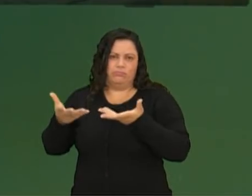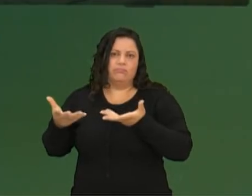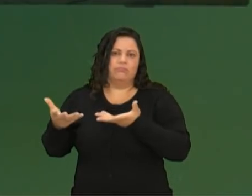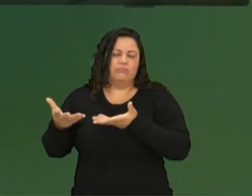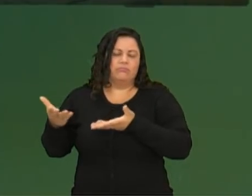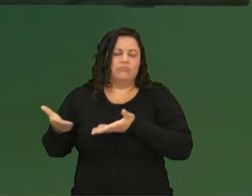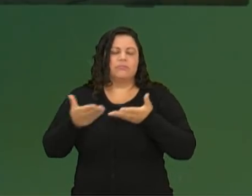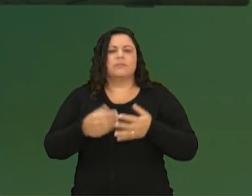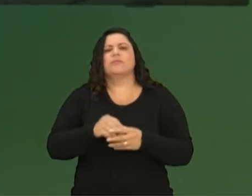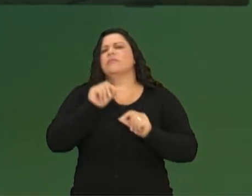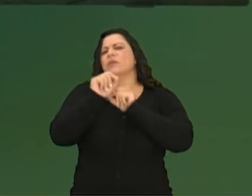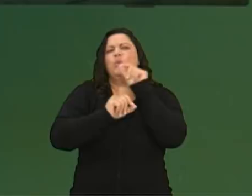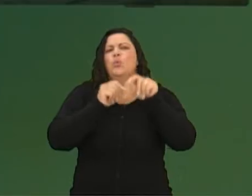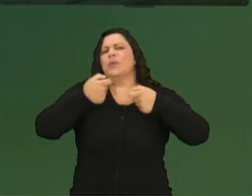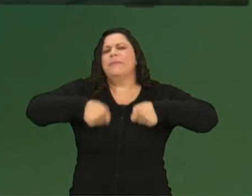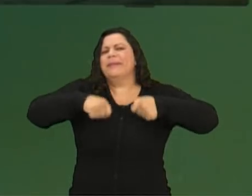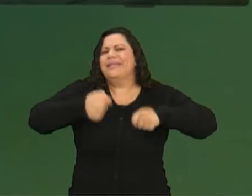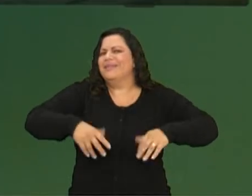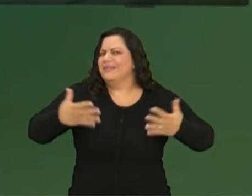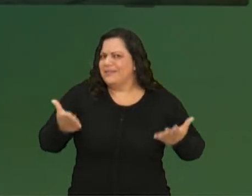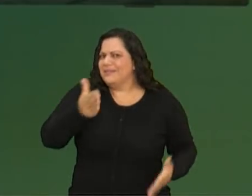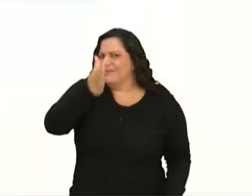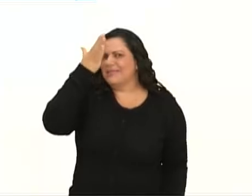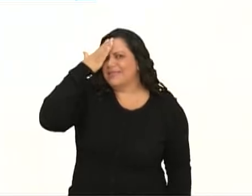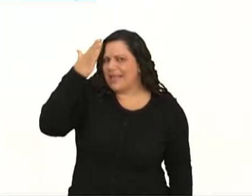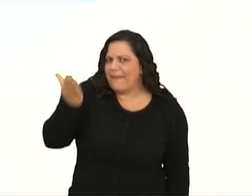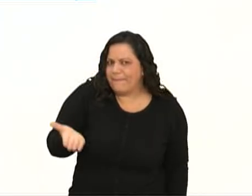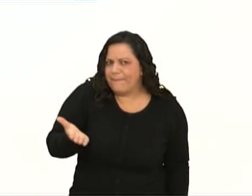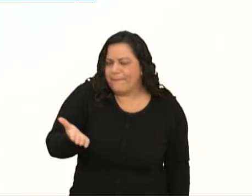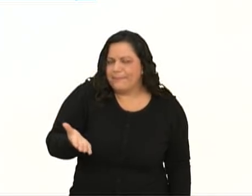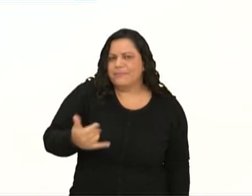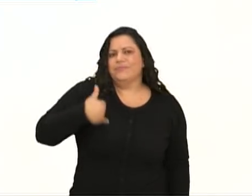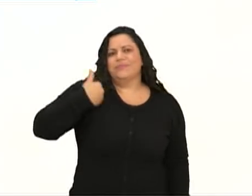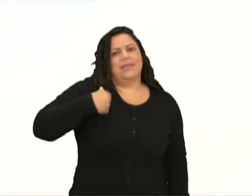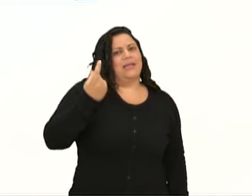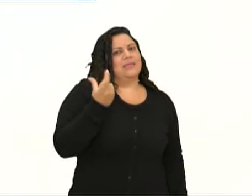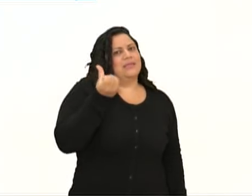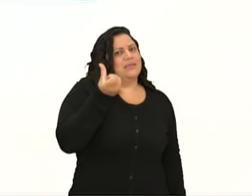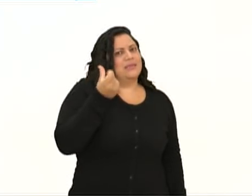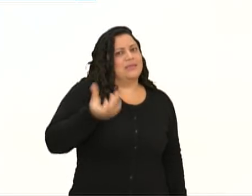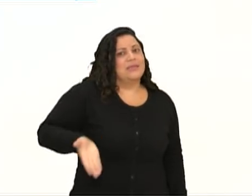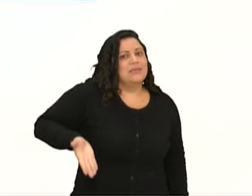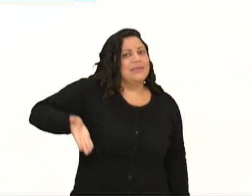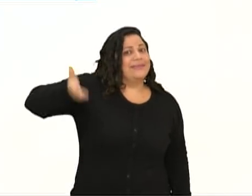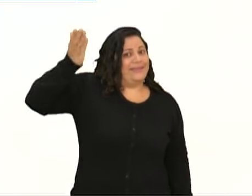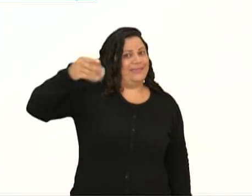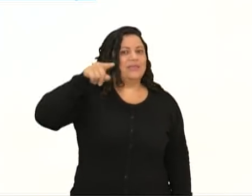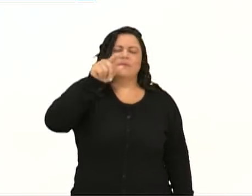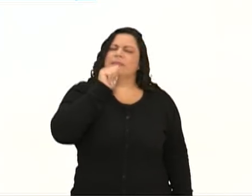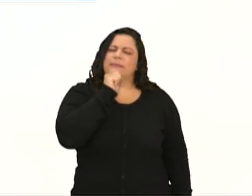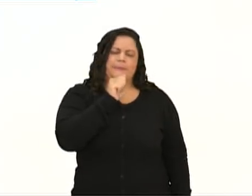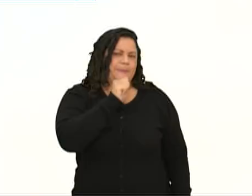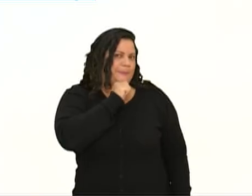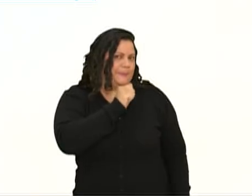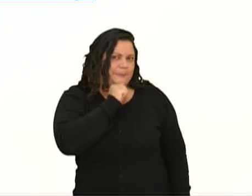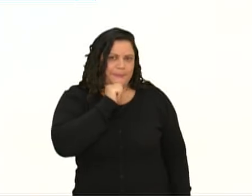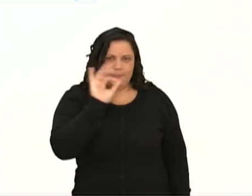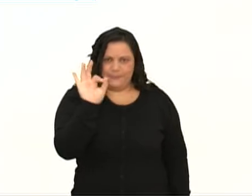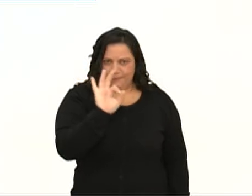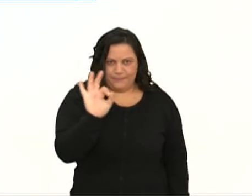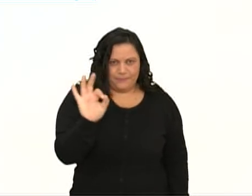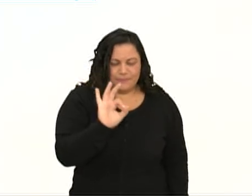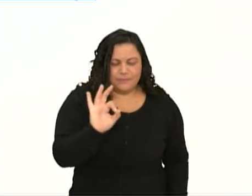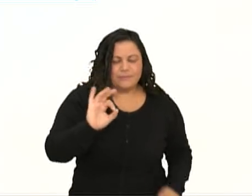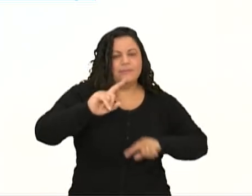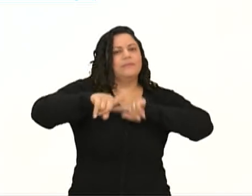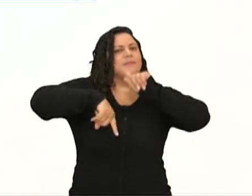requisitos? Você sabe, para doar sangue? Tem que ter mais que 16 anos, então vocês ainda não podem, né? Mas vai chegar um momento e aí vocês